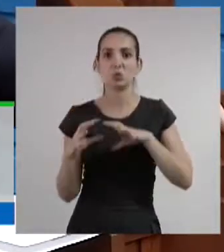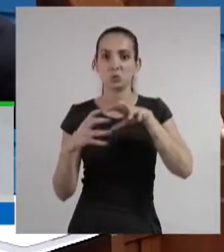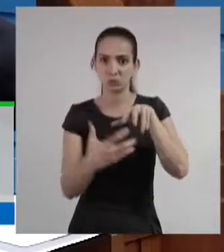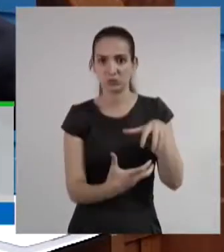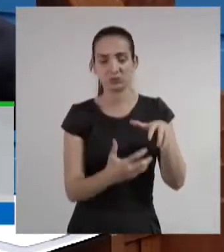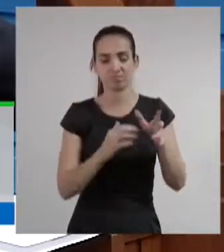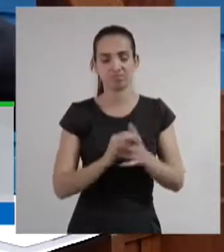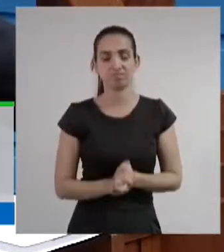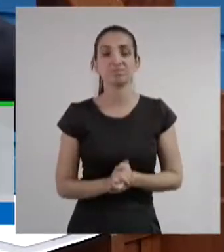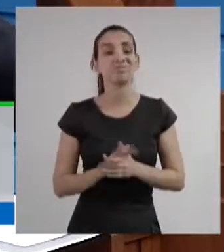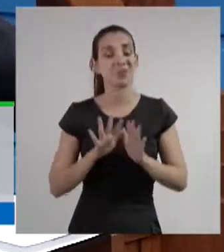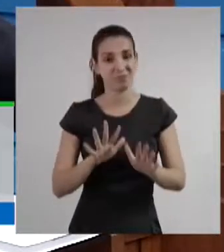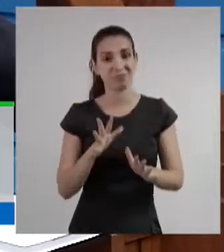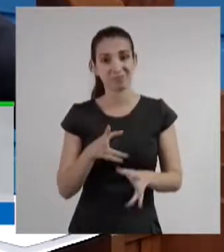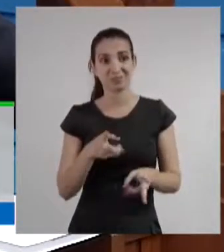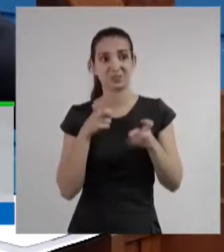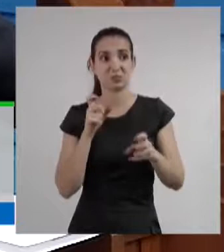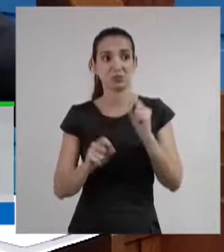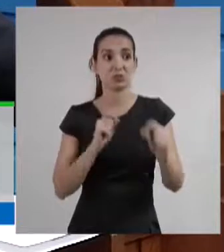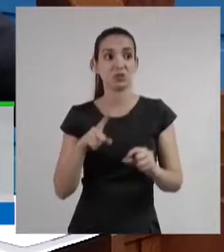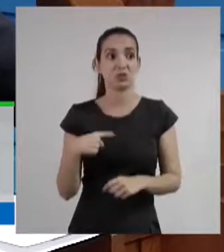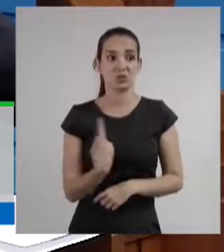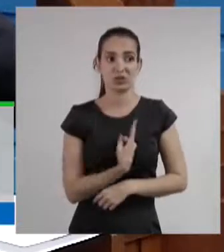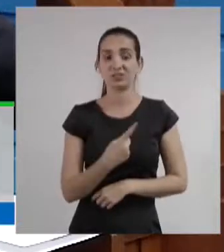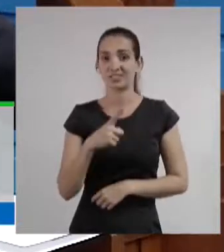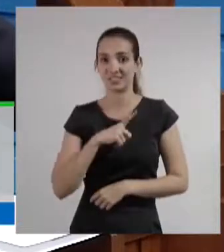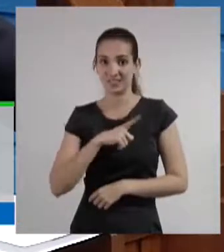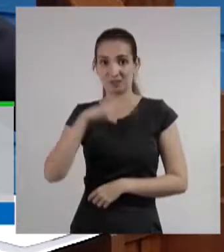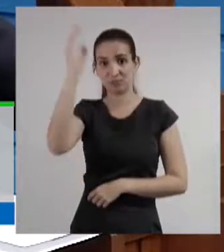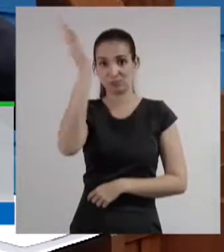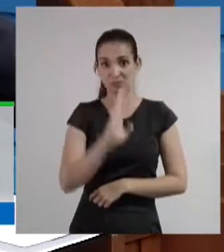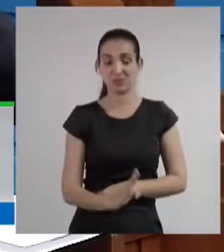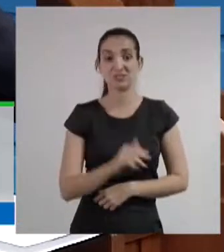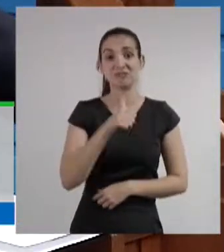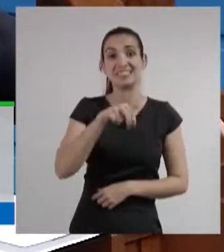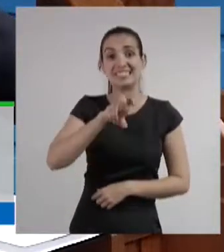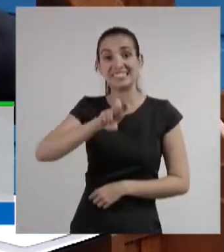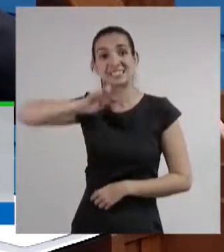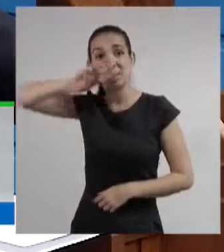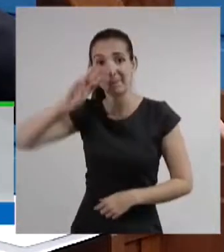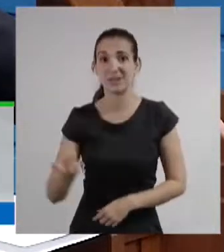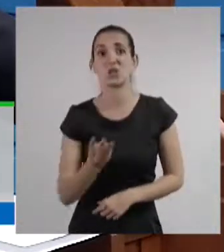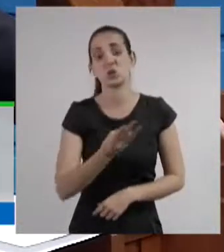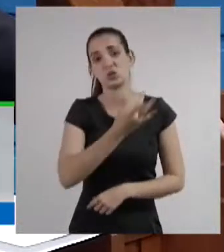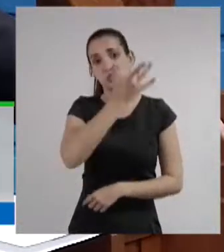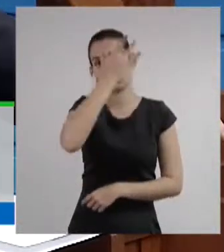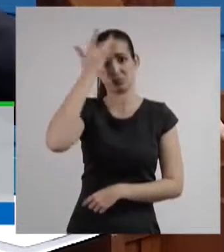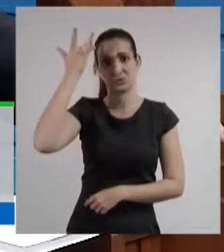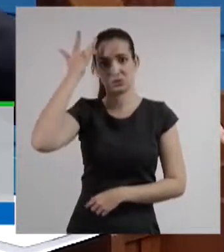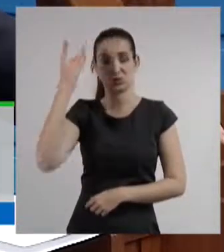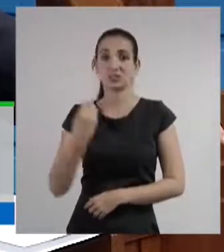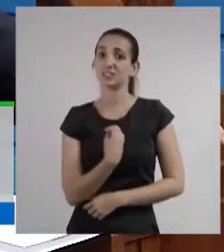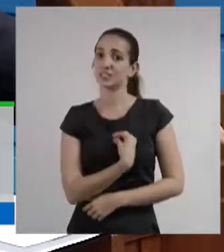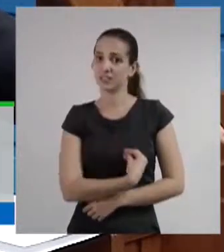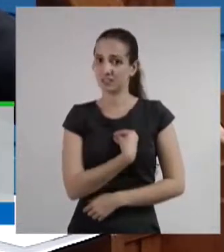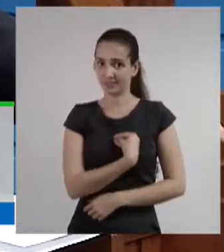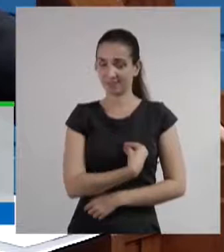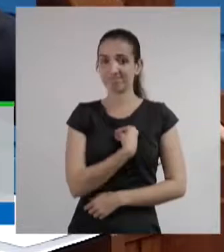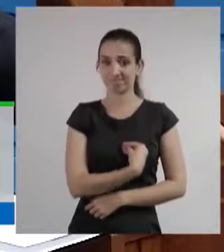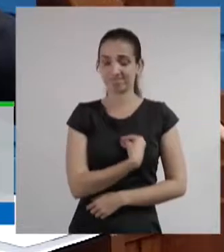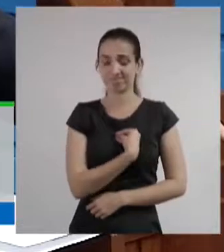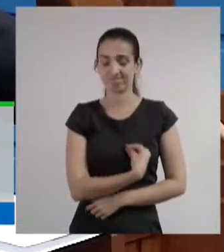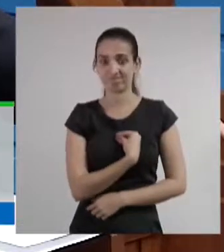nós temos no Brasil 15 milhões de pessoas que vivem